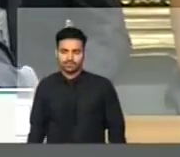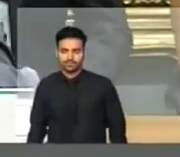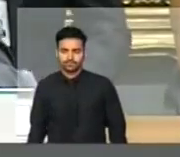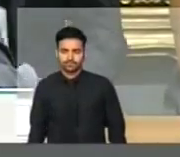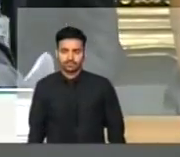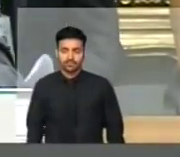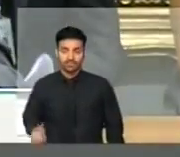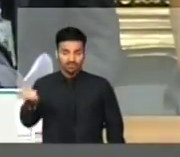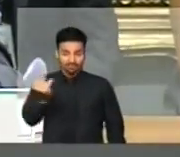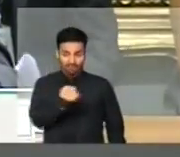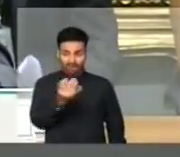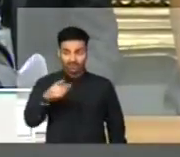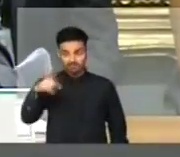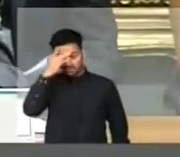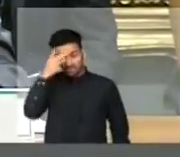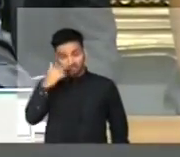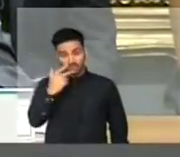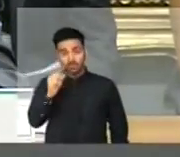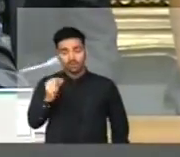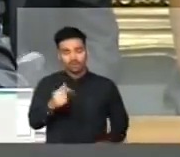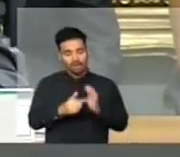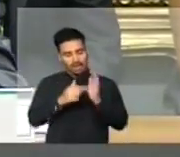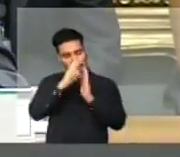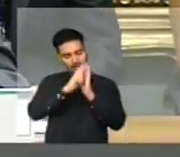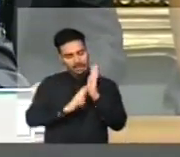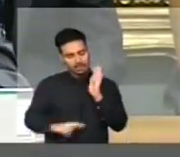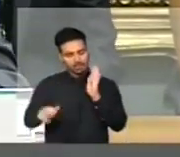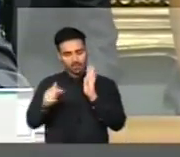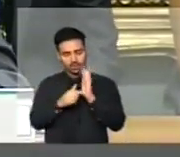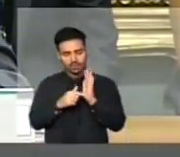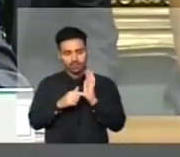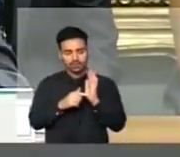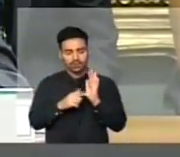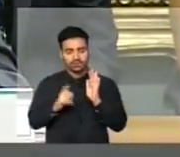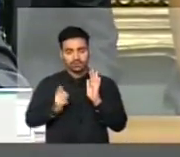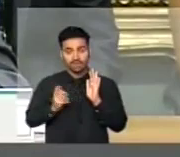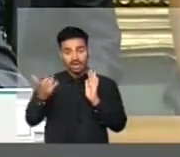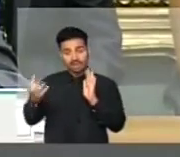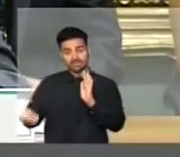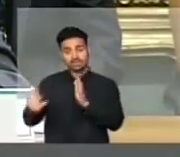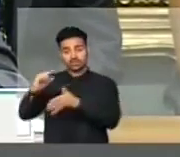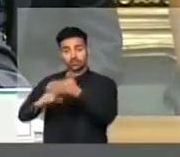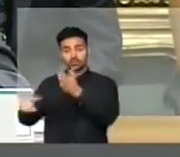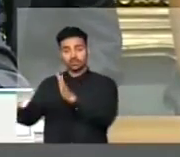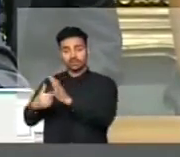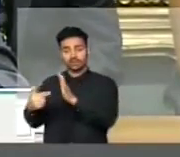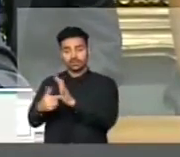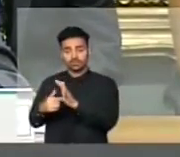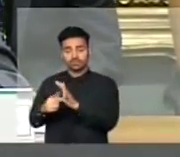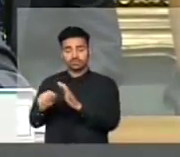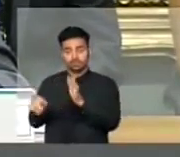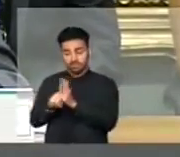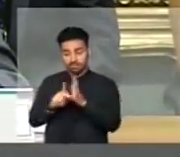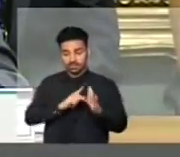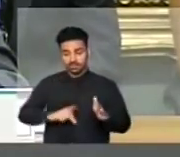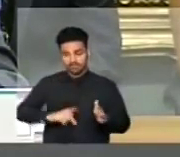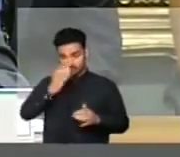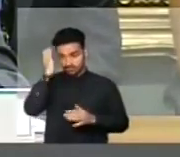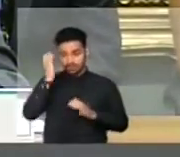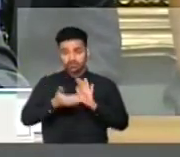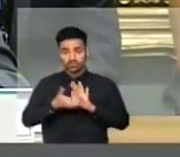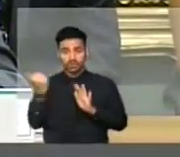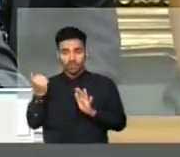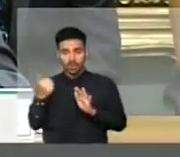Muitos ainda afirmam que o relatório considerou pontos da denúncia que haviam sido excluídos pelo presidente da Casa,